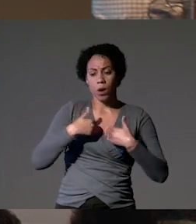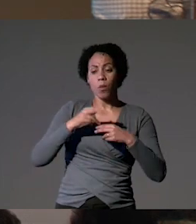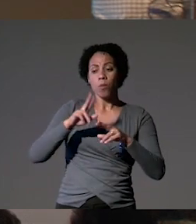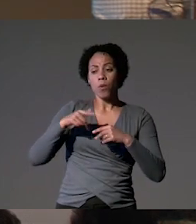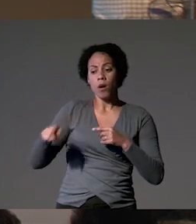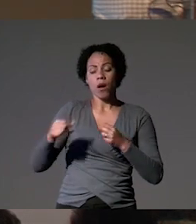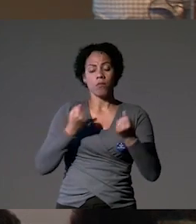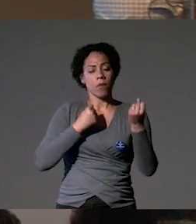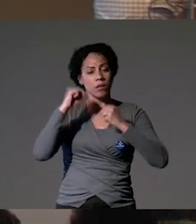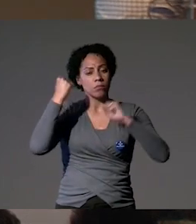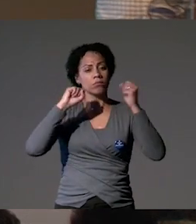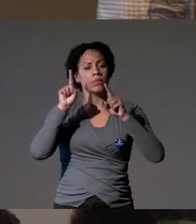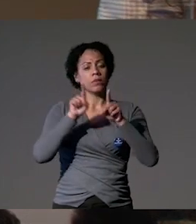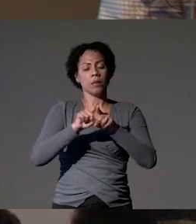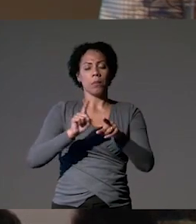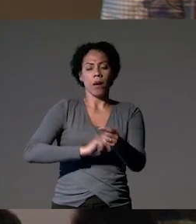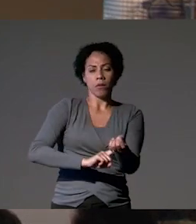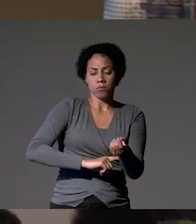hiperatividade e agressividade.